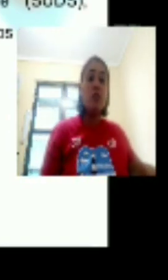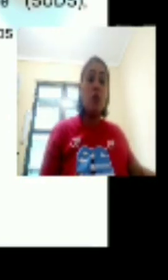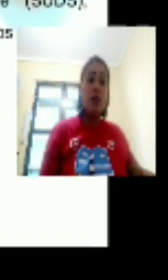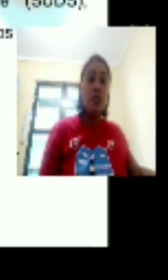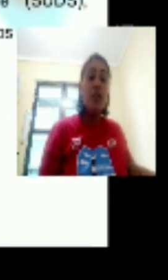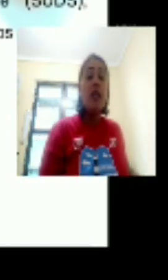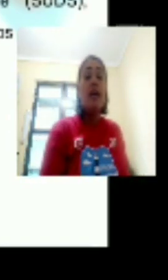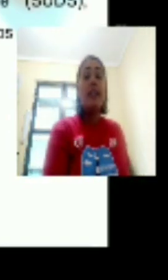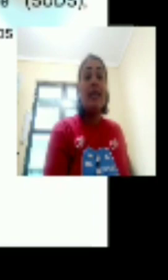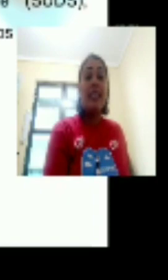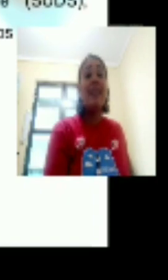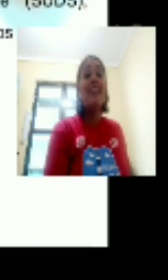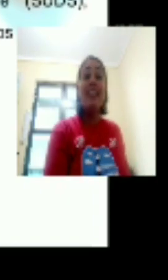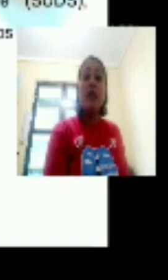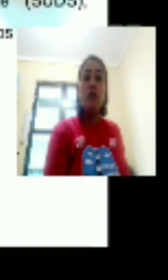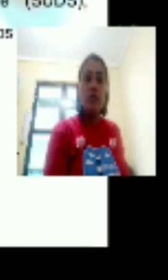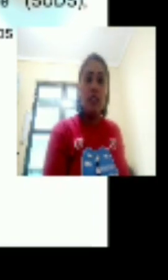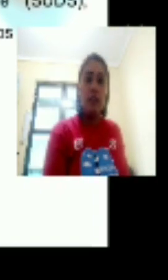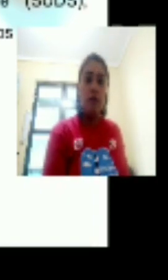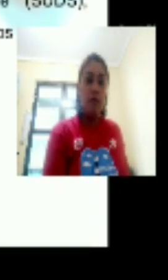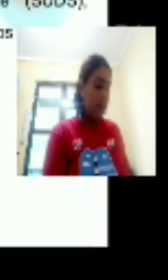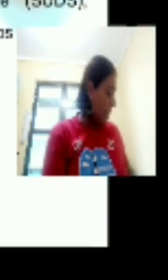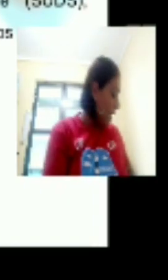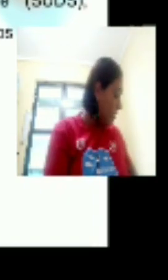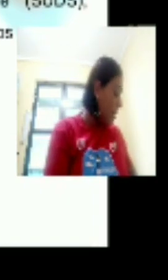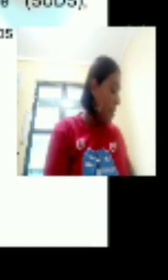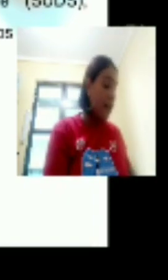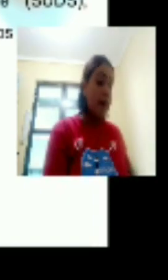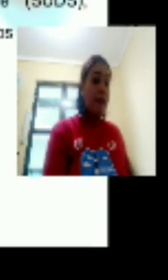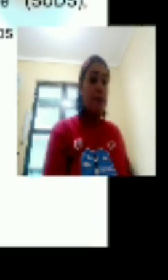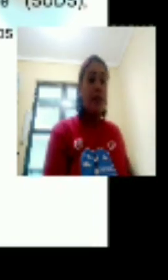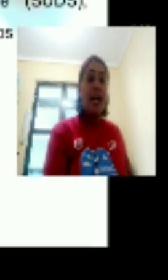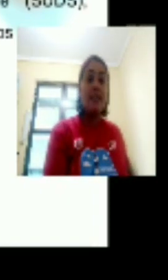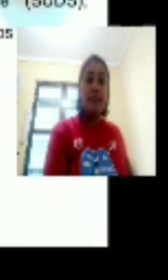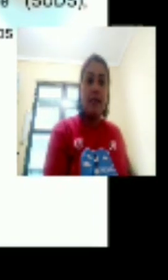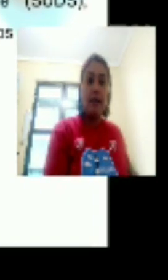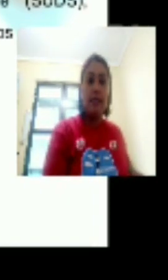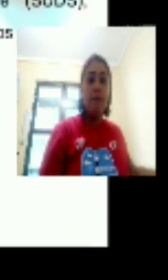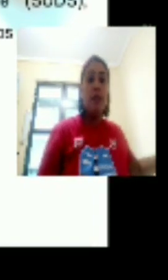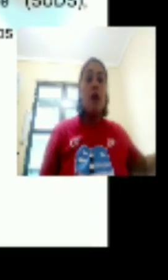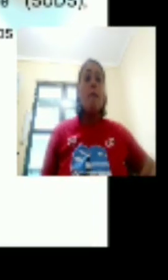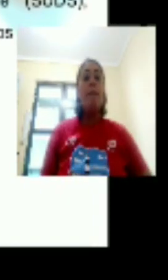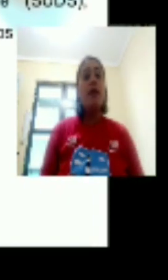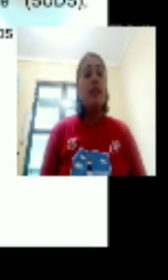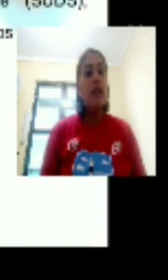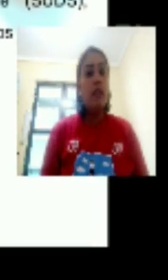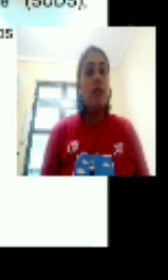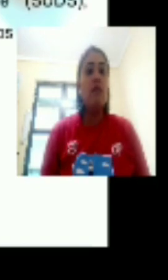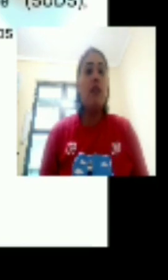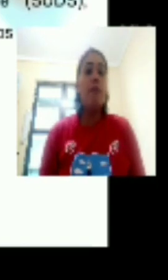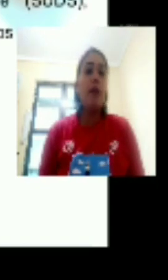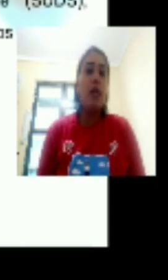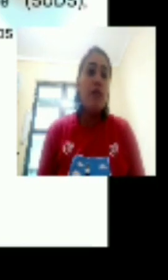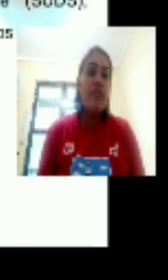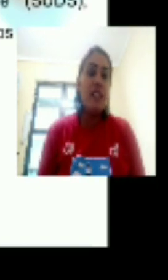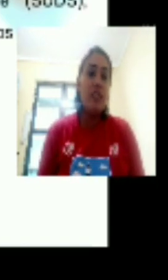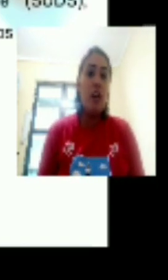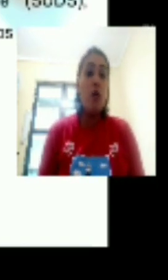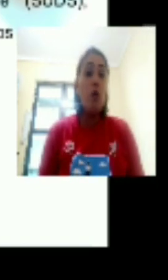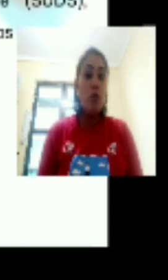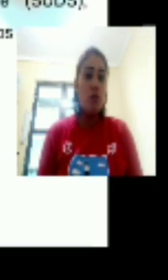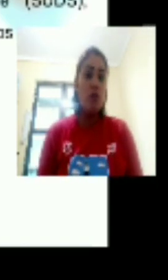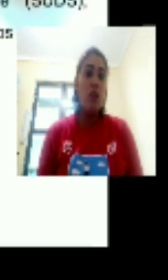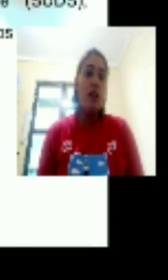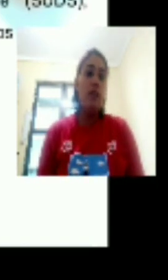as pessoas que não tinham carteira assinada poderiam também